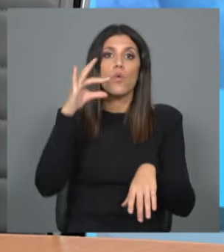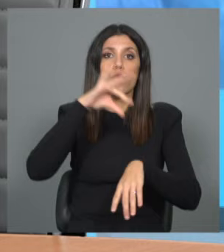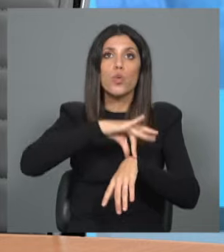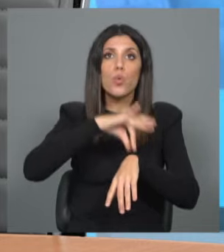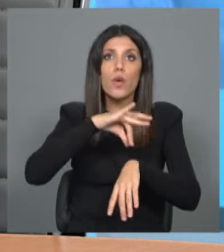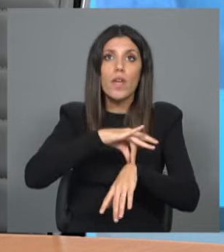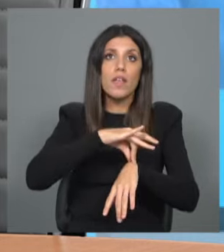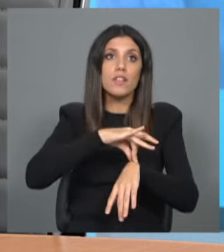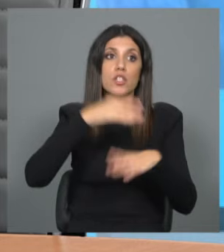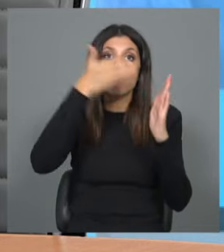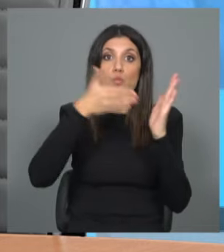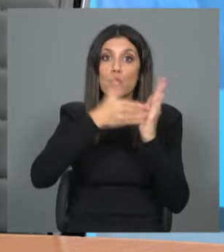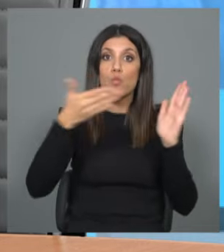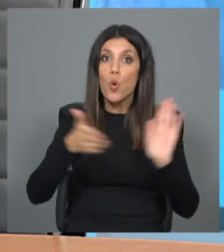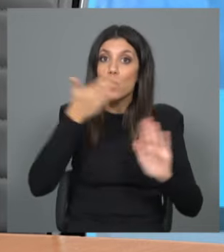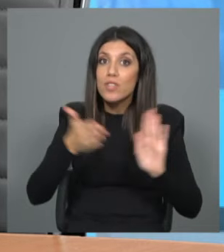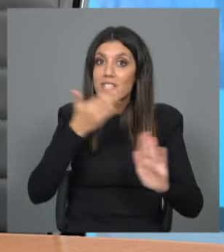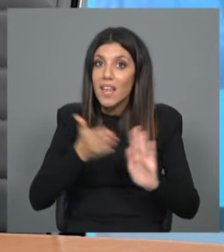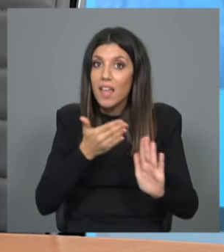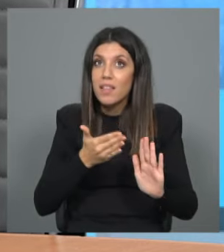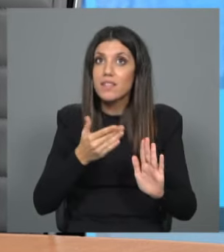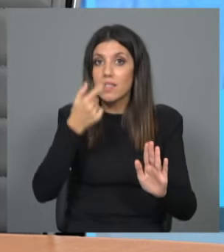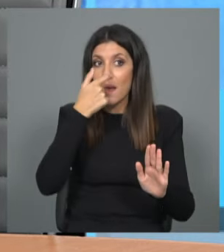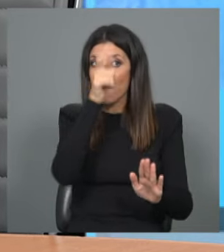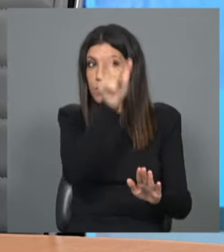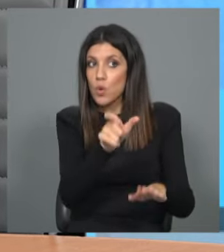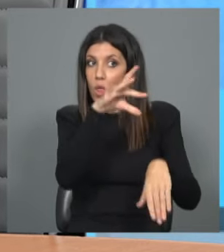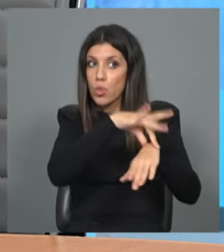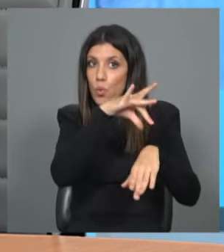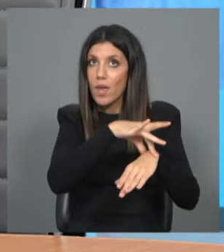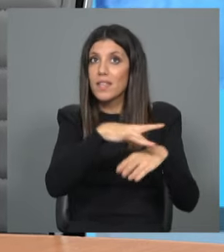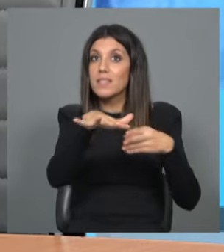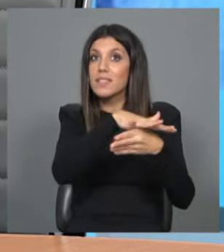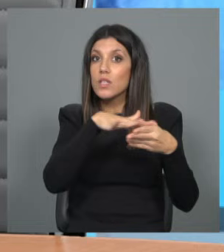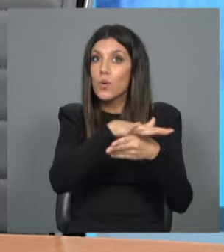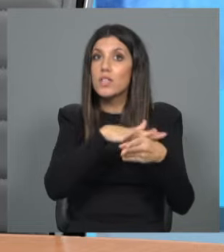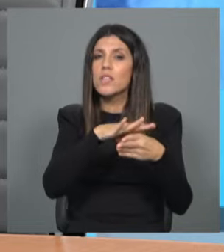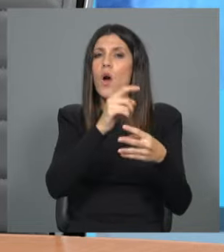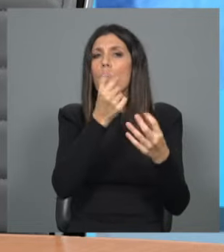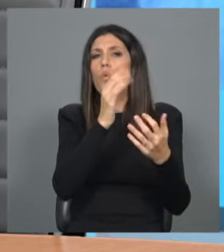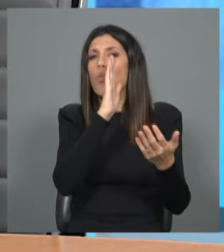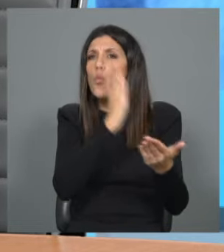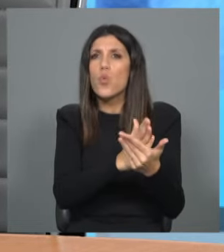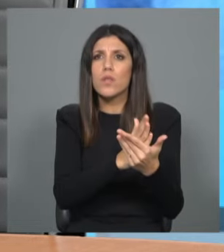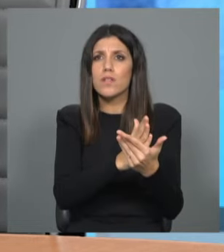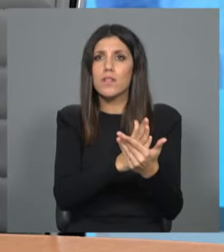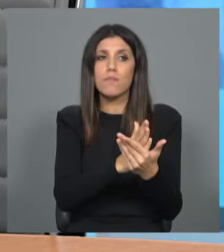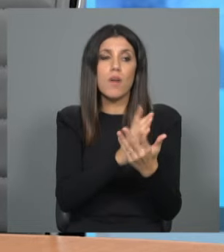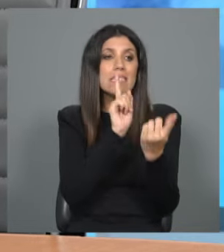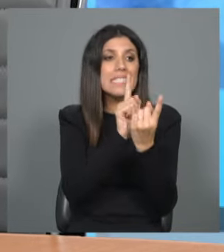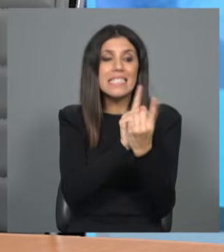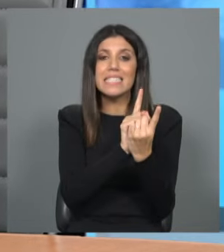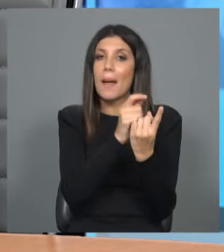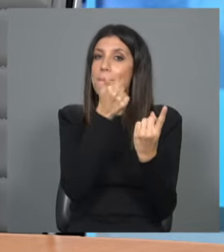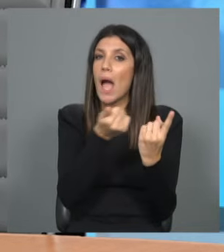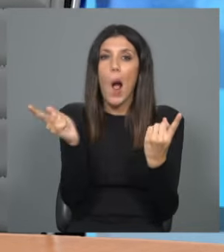serviços de urgência, estamos a falar que muitos destes doentes, muitos deles em situação paliativa, não estão a ser atendidos como deviam e